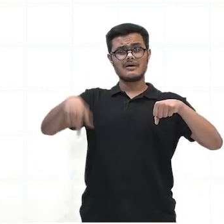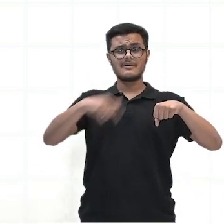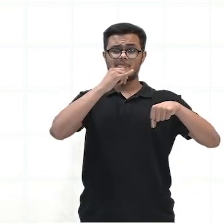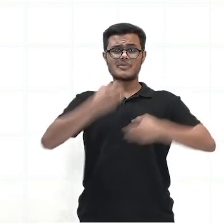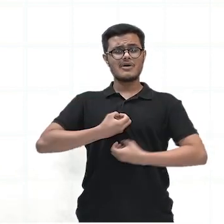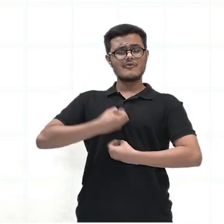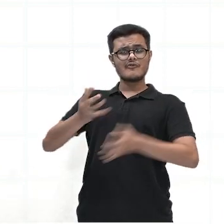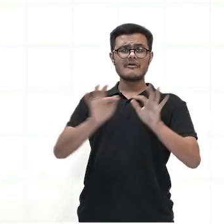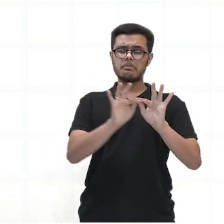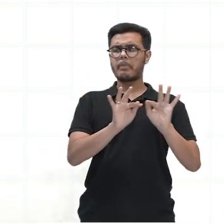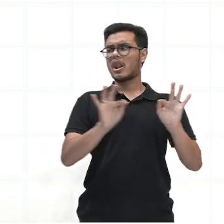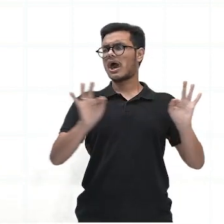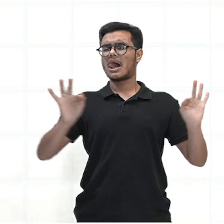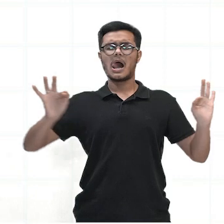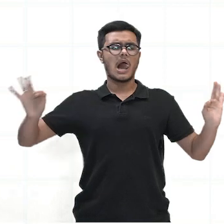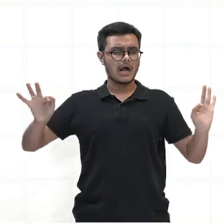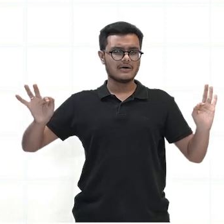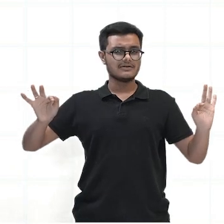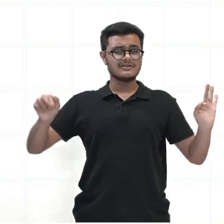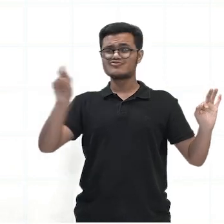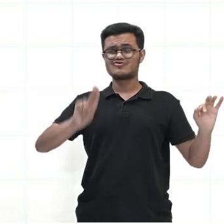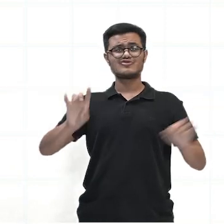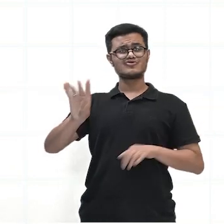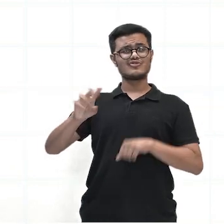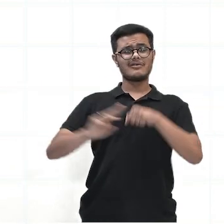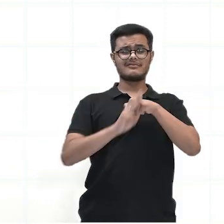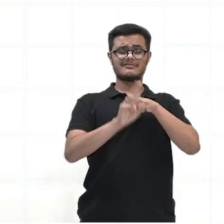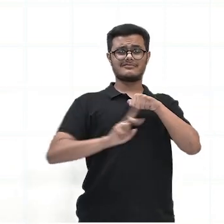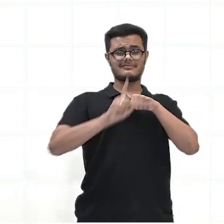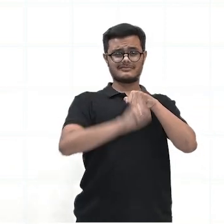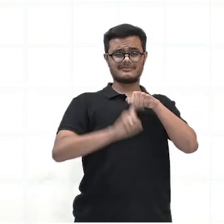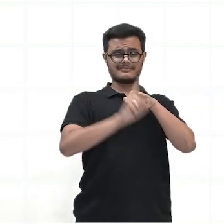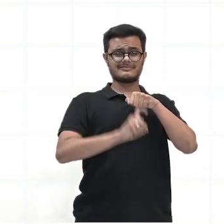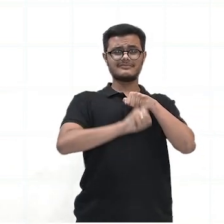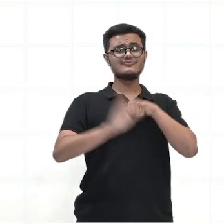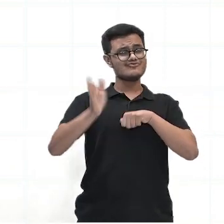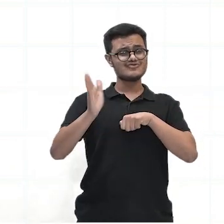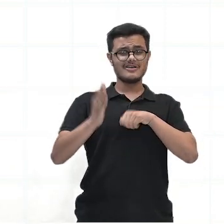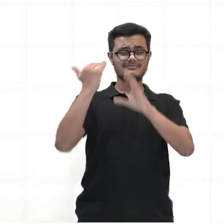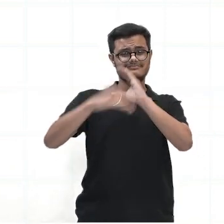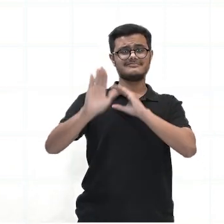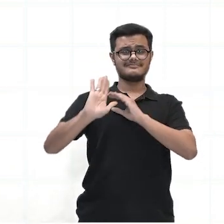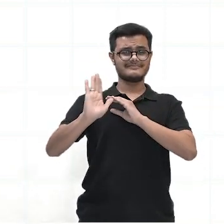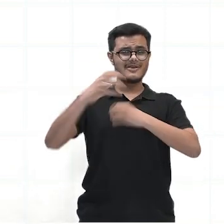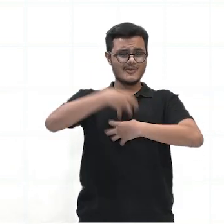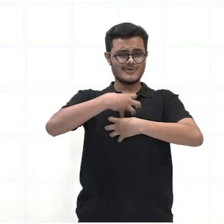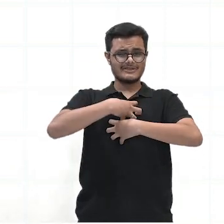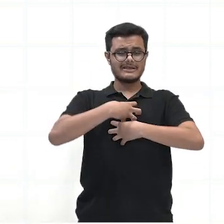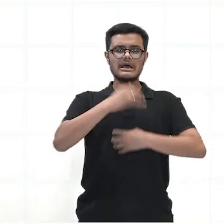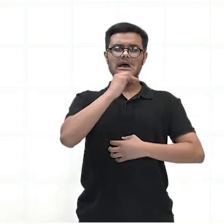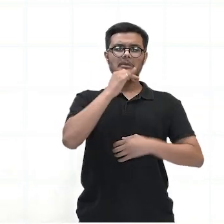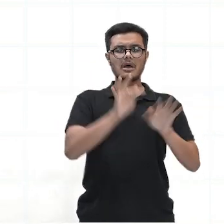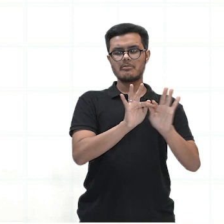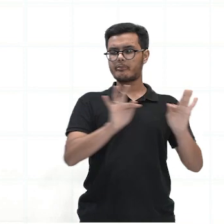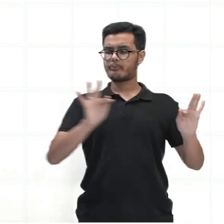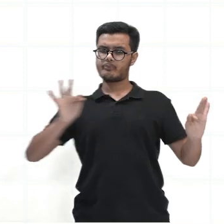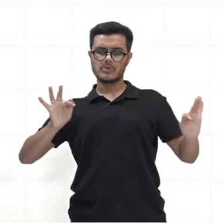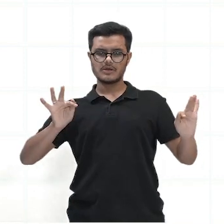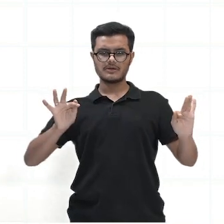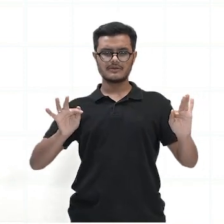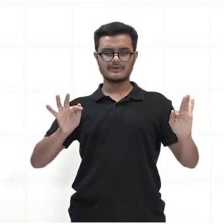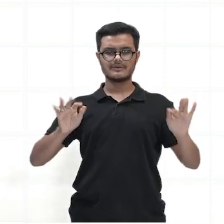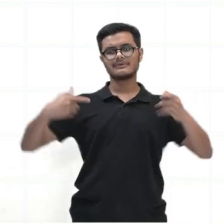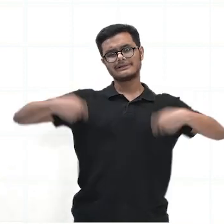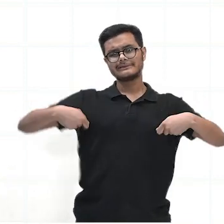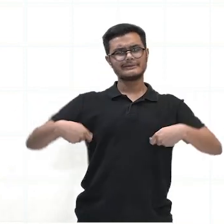uma frase enorme em somente poucos caracteres aqui, certo? Porque se você colocar só isso daqui lá na